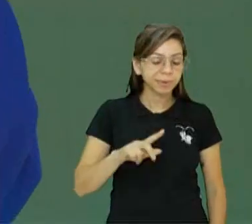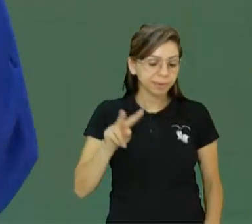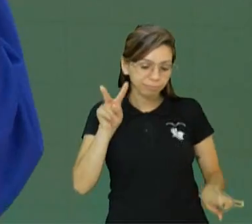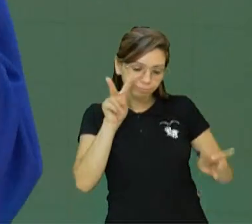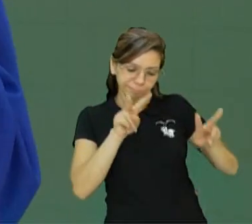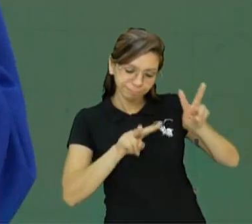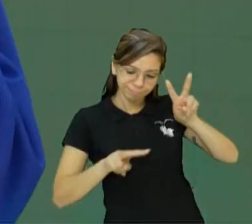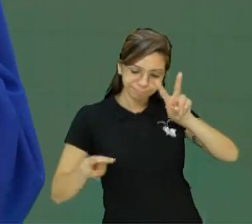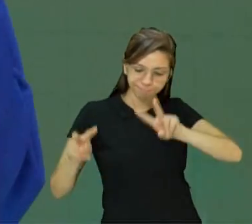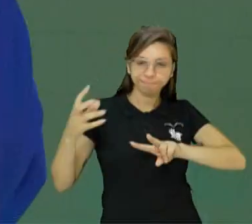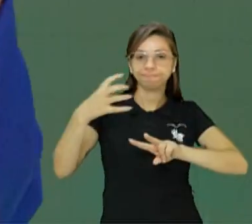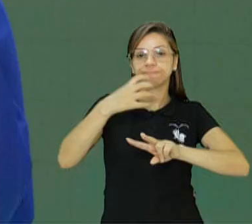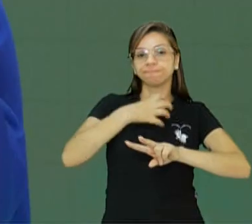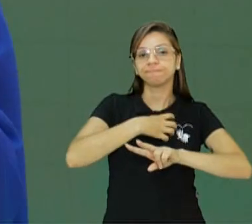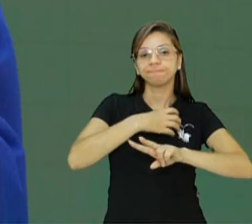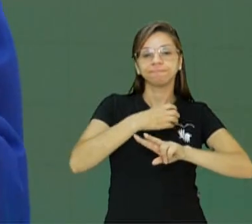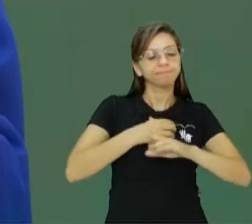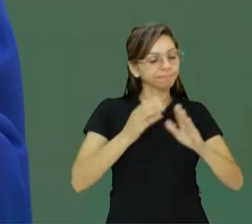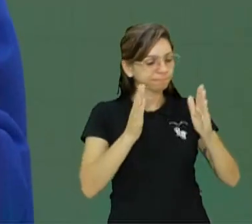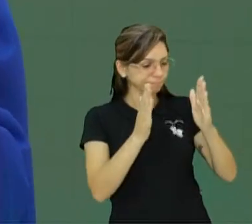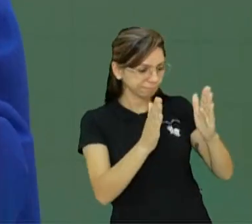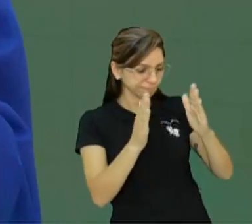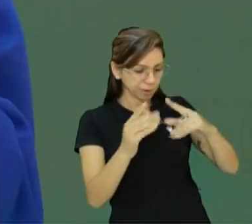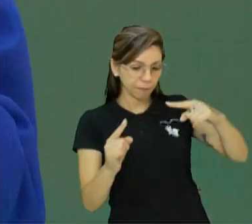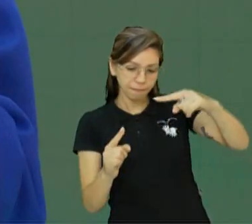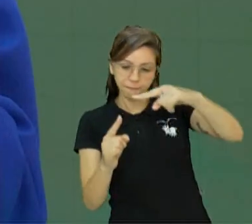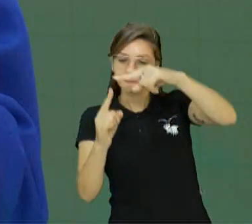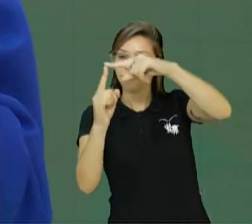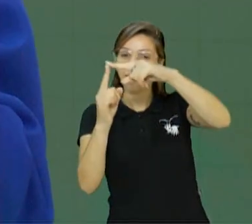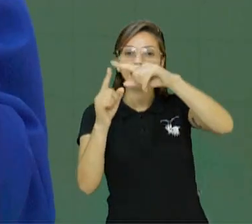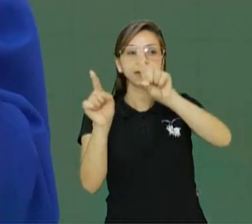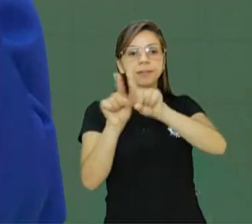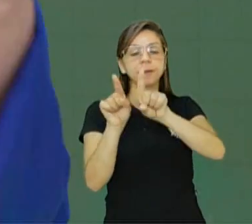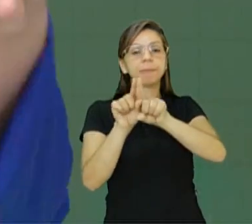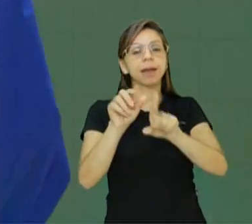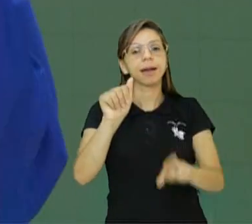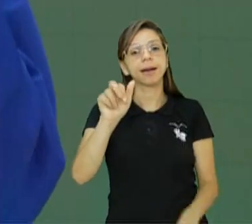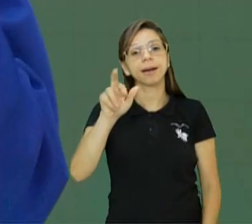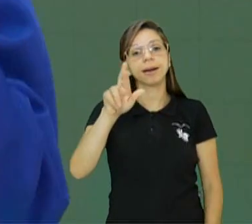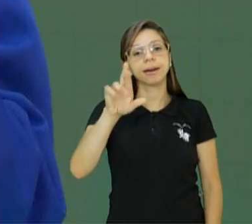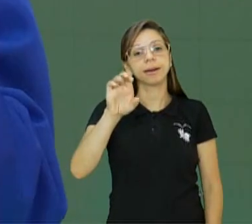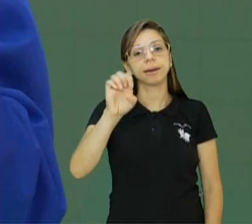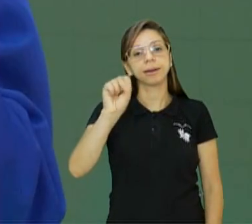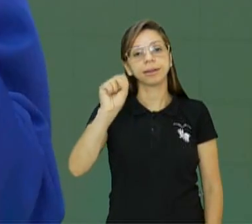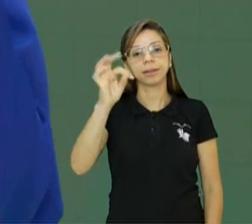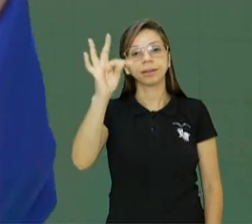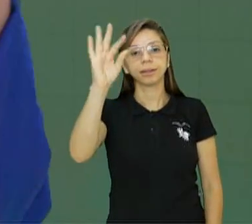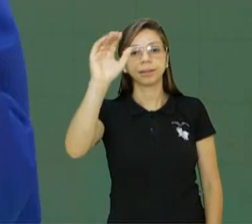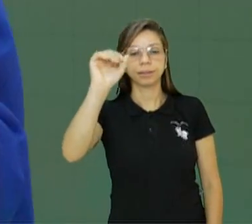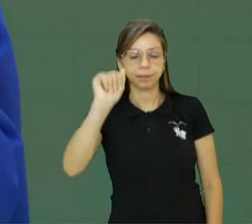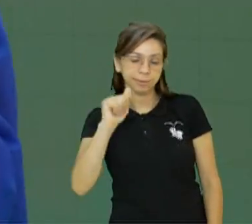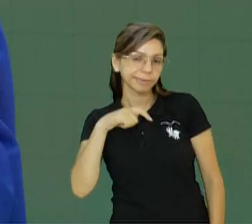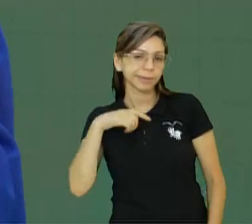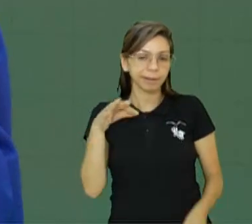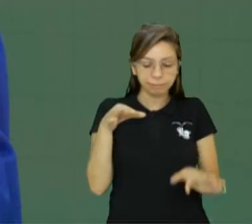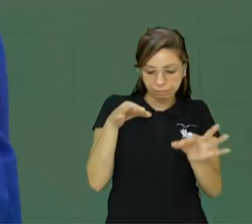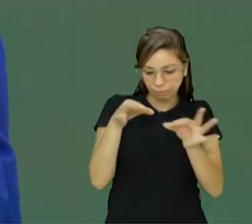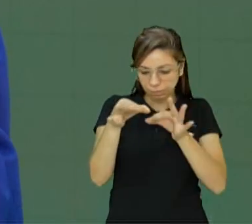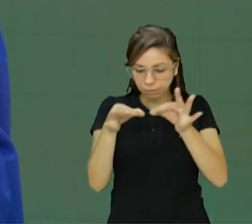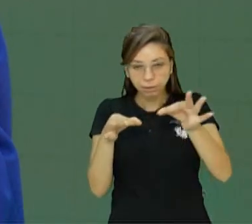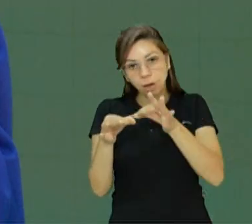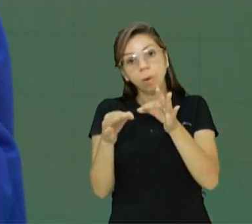e sentir todos os vértices e as arestas. E quando nós montamos ele, nós conseguimos ver